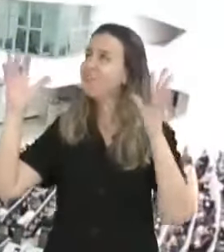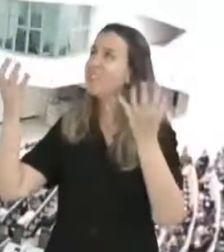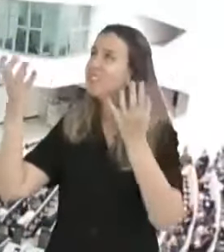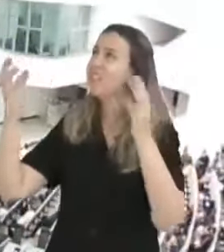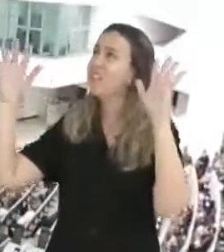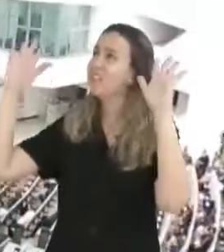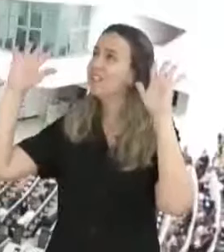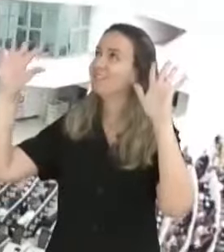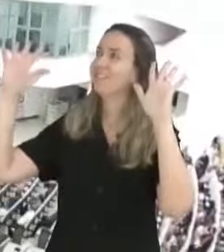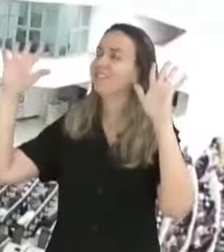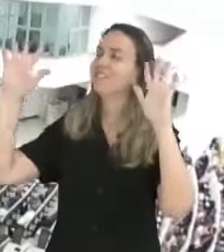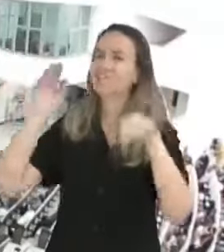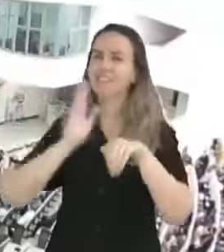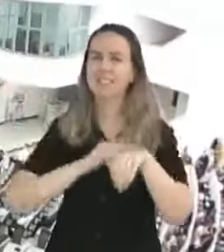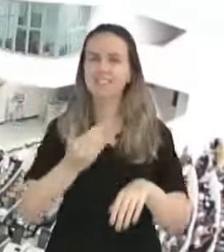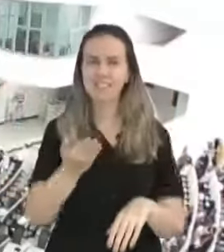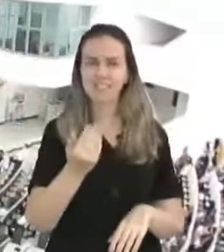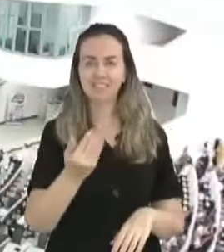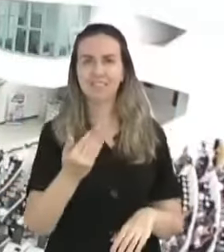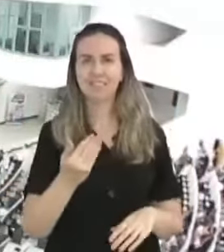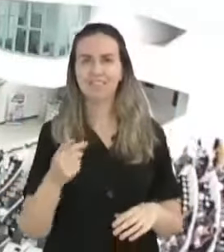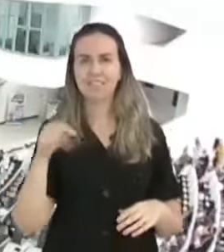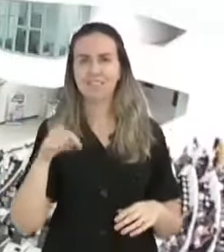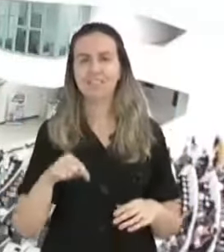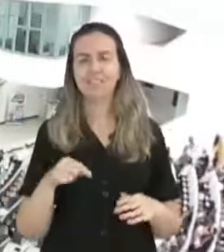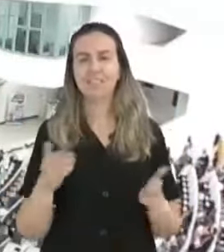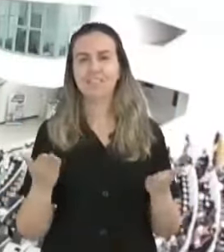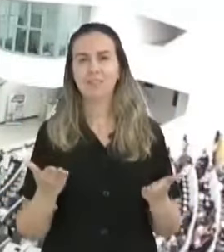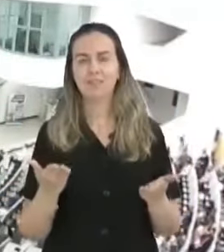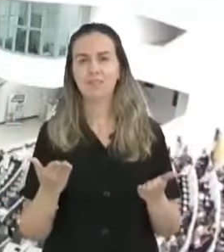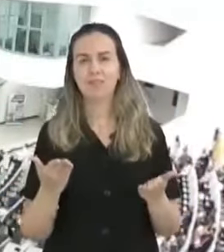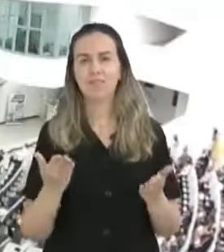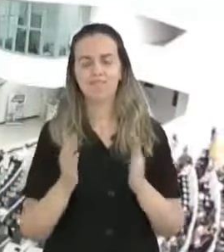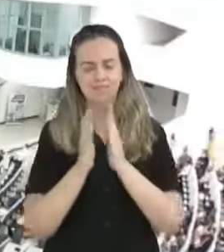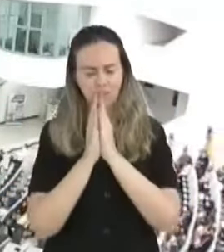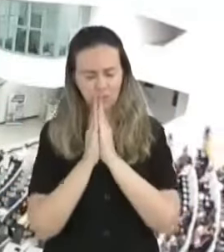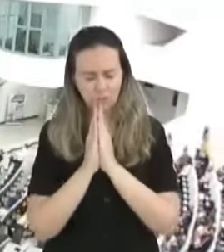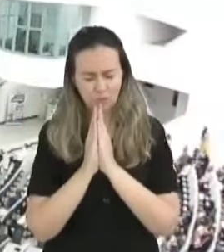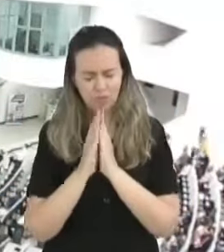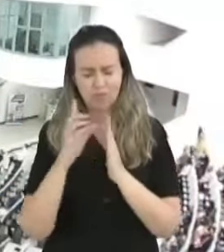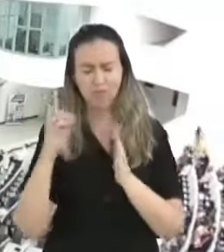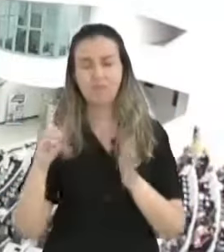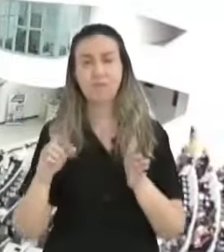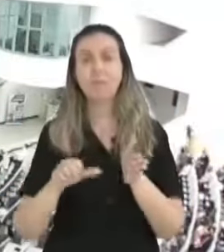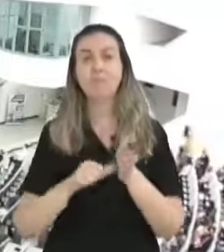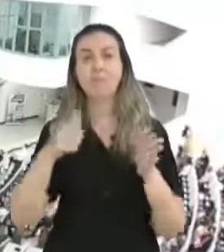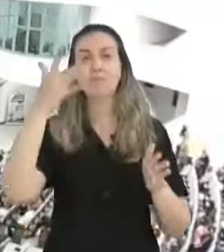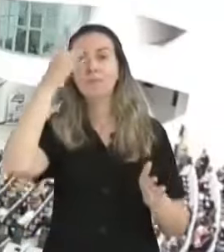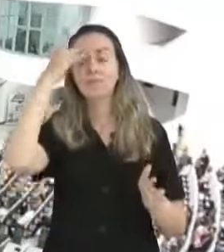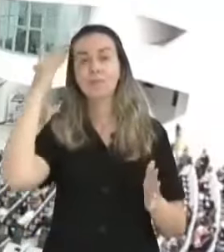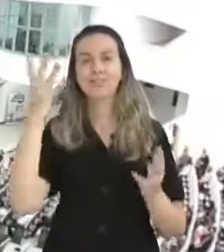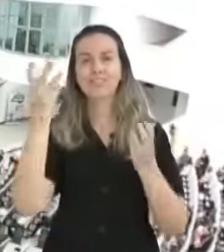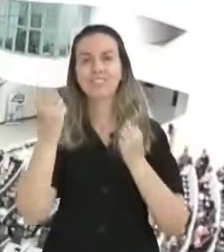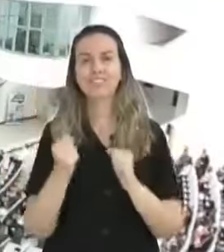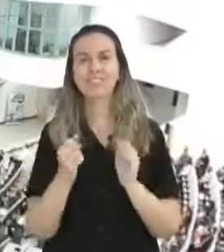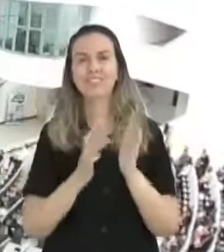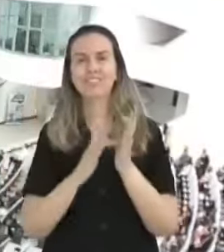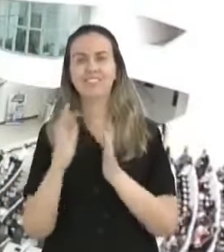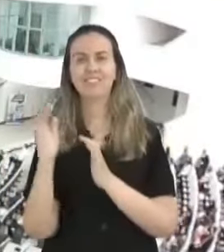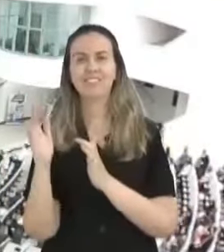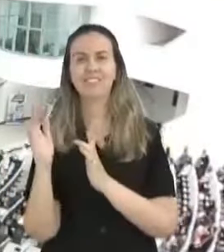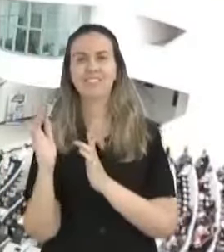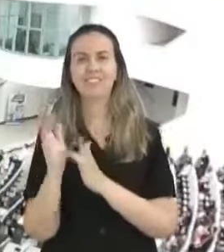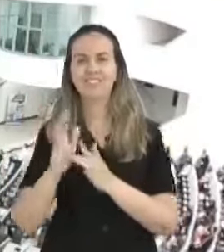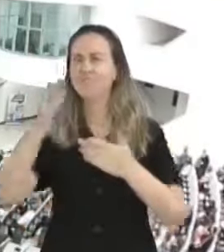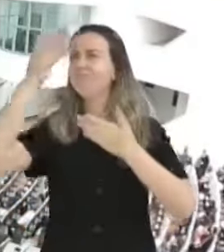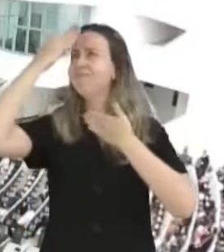mãos e venha aqui na frente. Eu quero orar por você. Ali está a primeira vida preciosa.